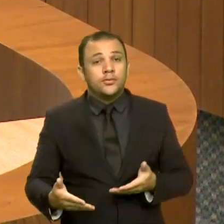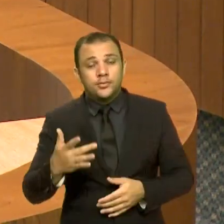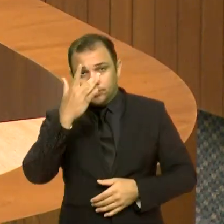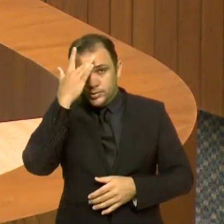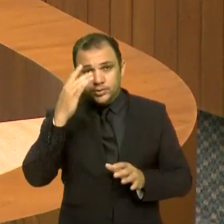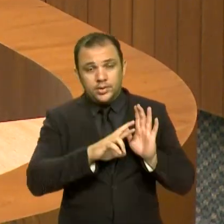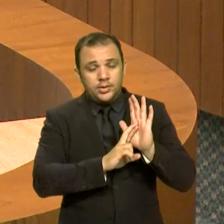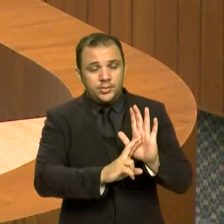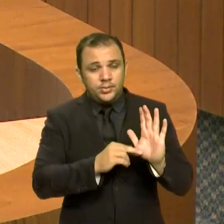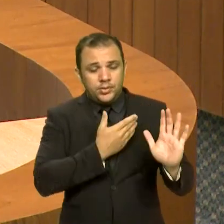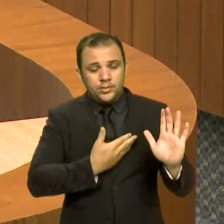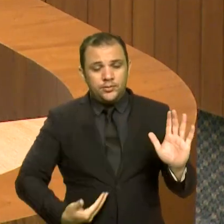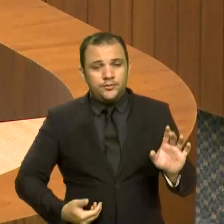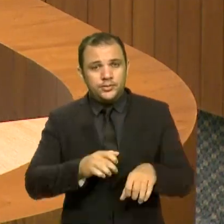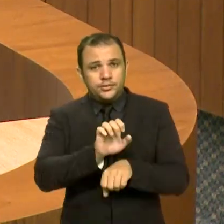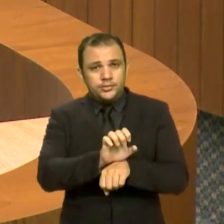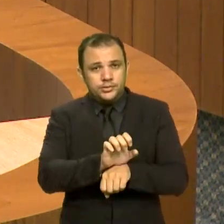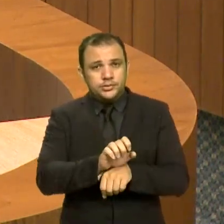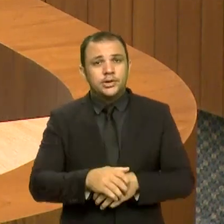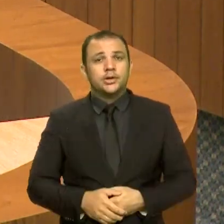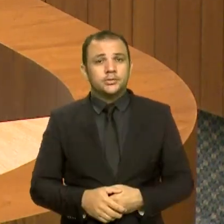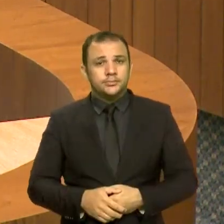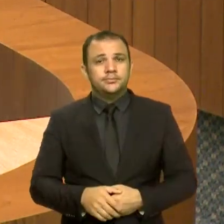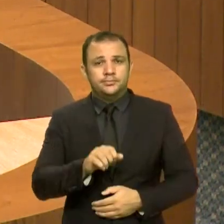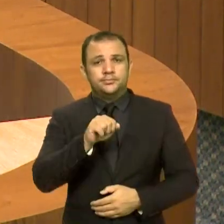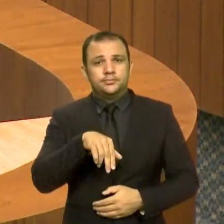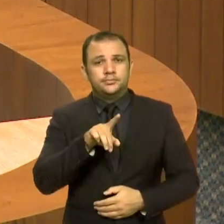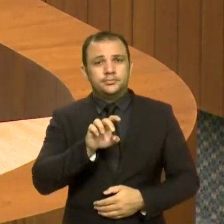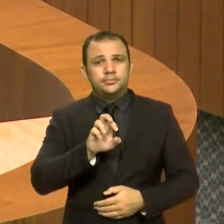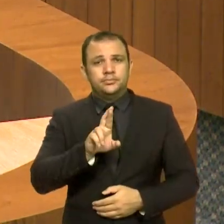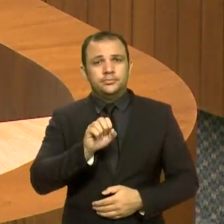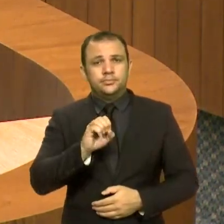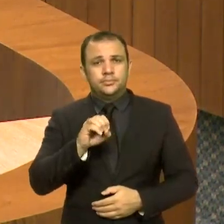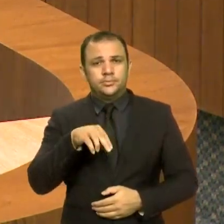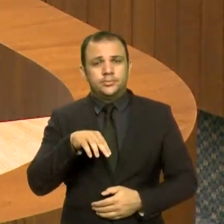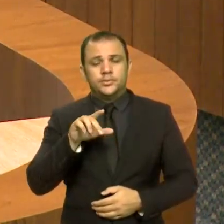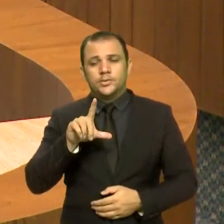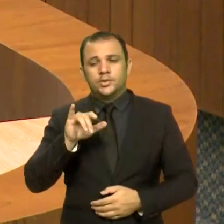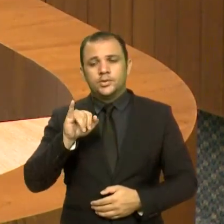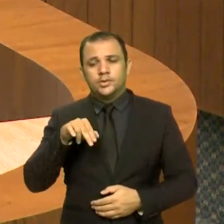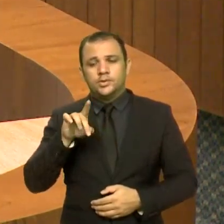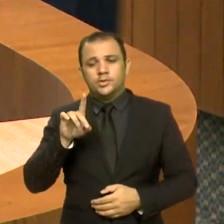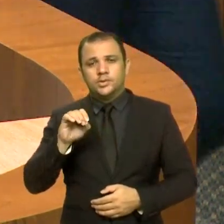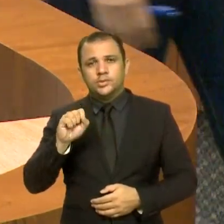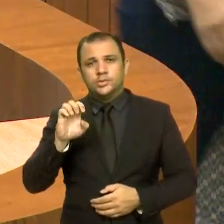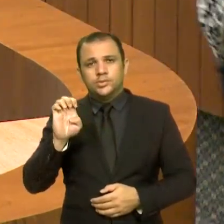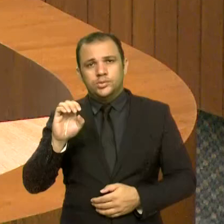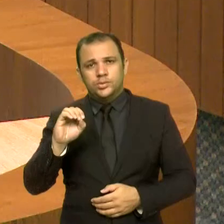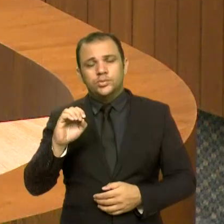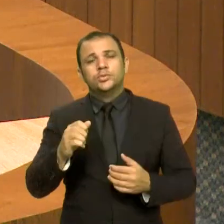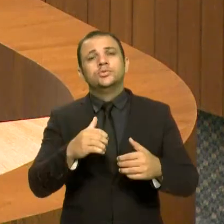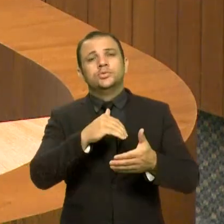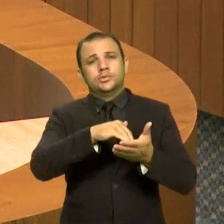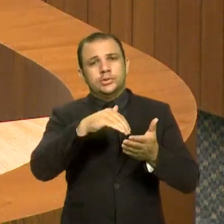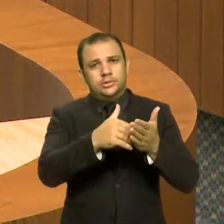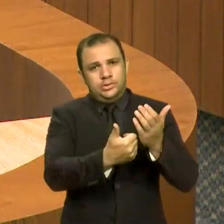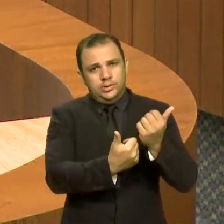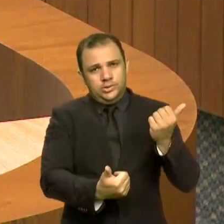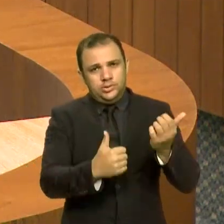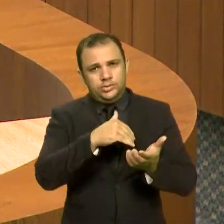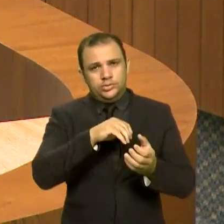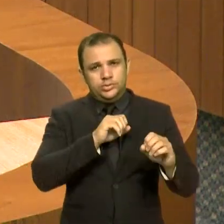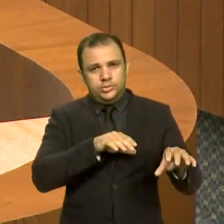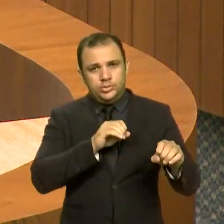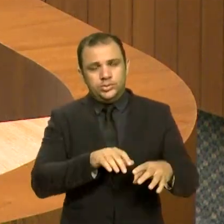Estado, senhor Anderson Lindoso, secretário adjunto. Mantivemos contato, diálogo permanente